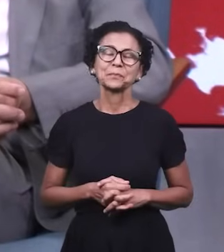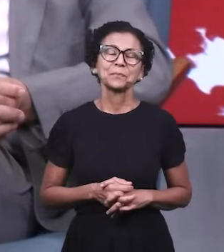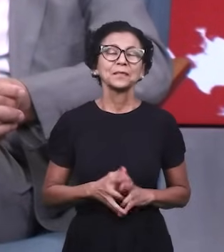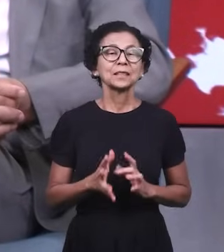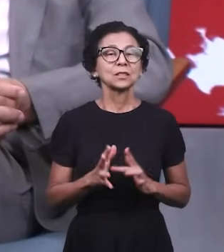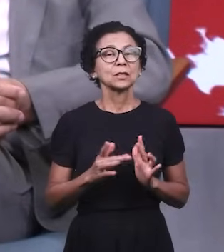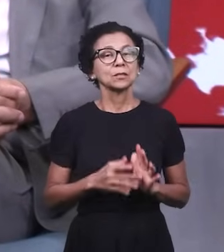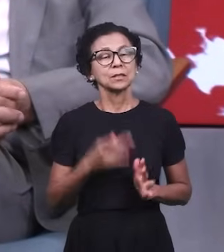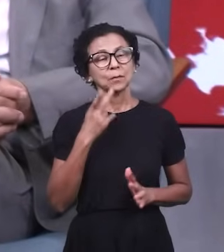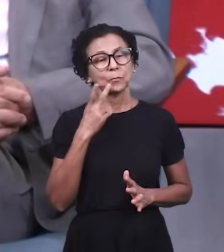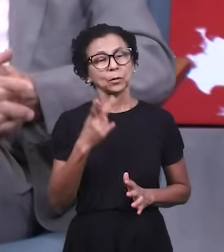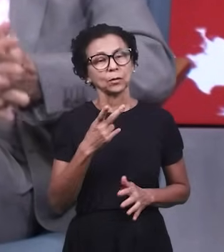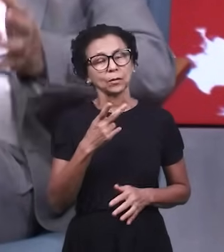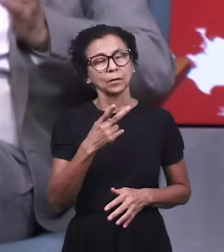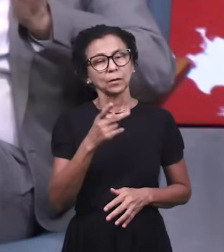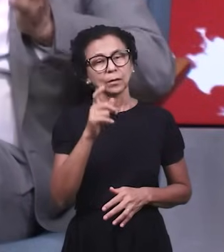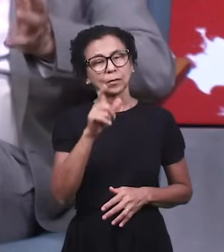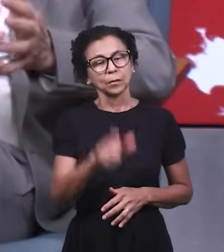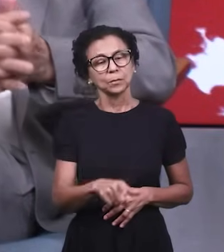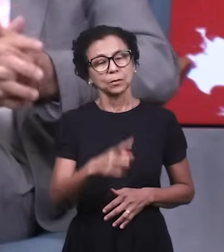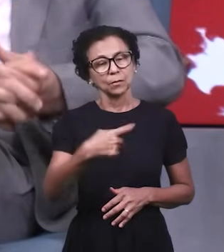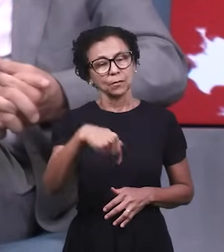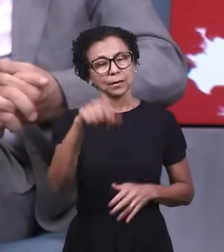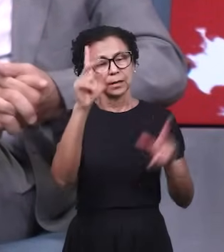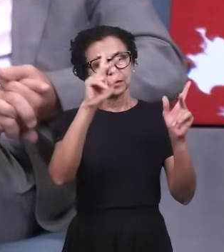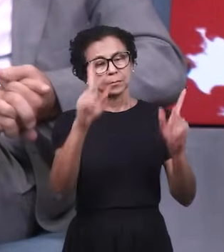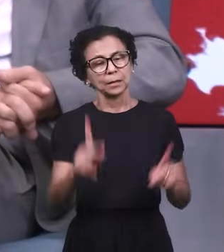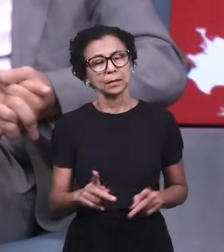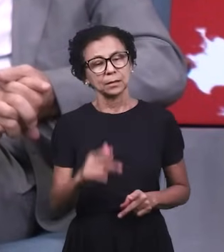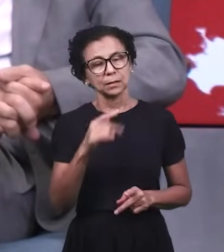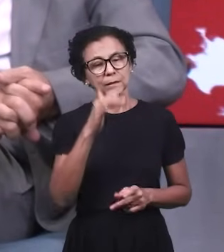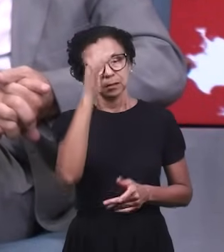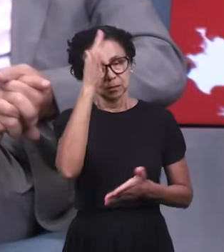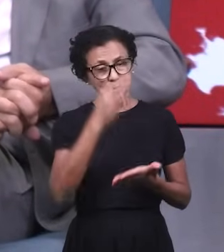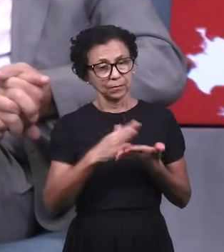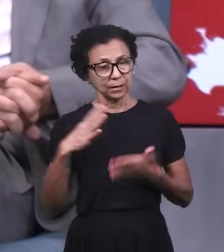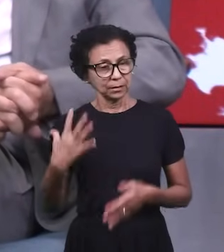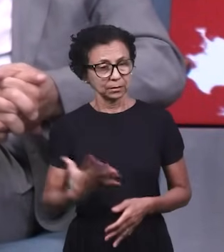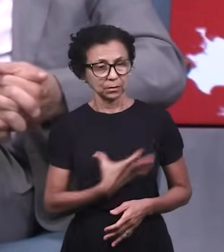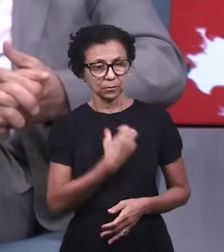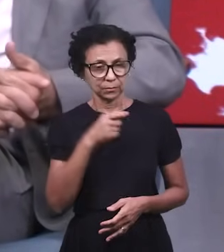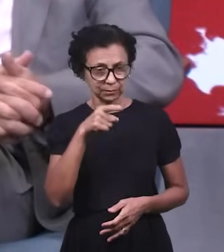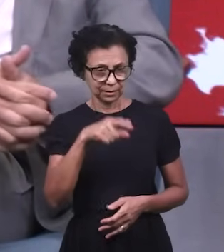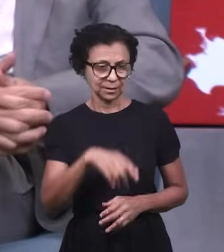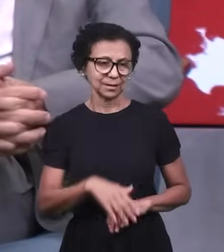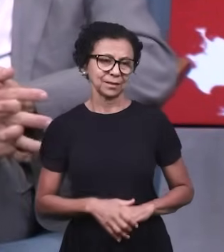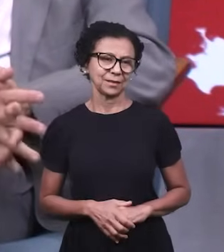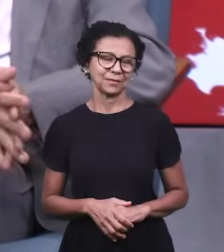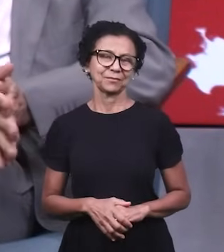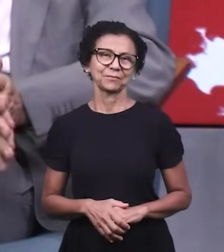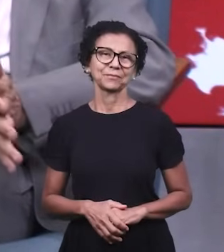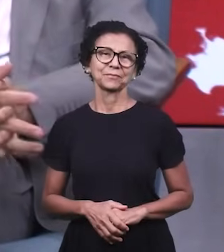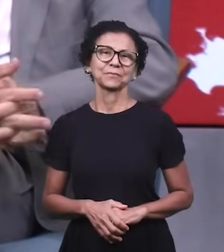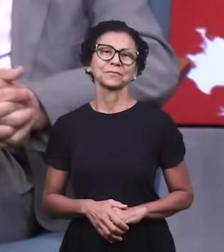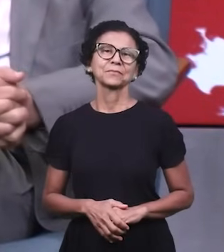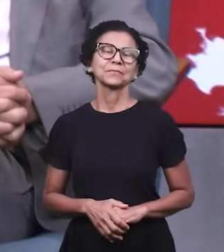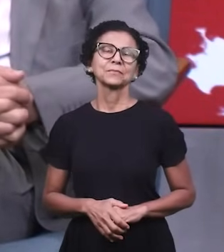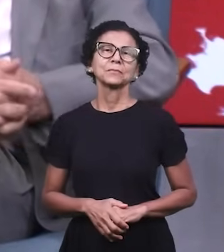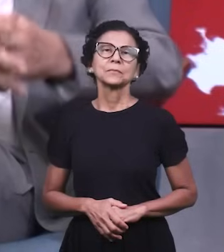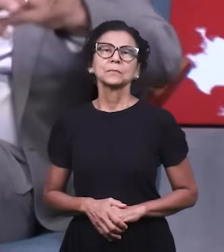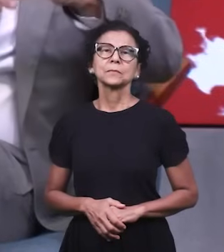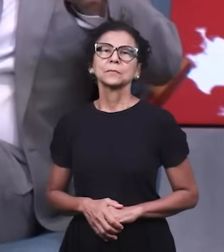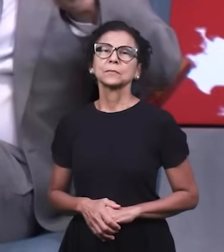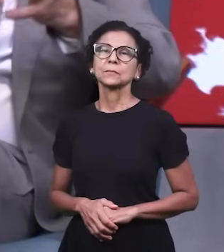salvou. Então nós vamos ver isso com muita propriedade no ministério de